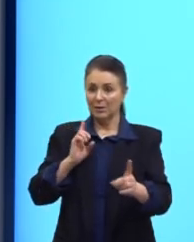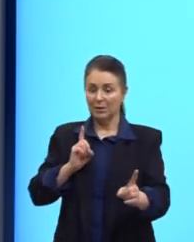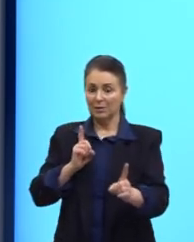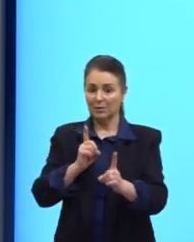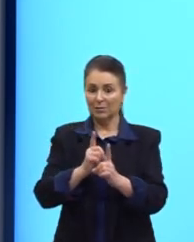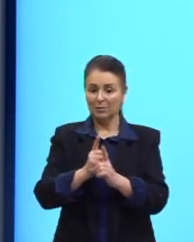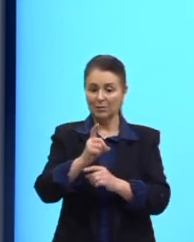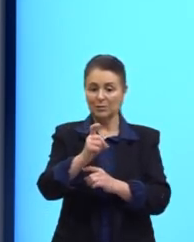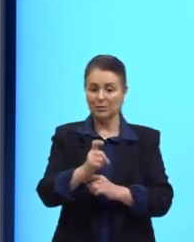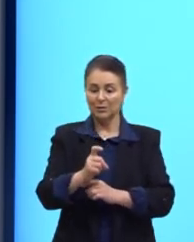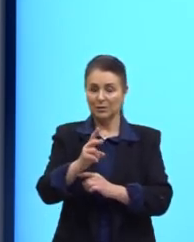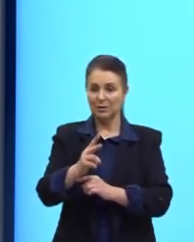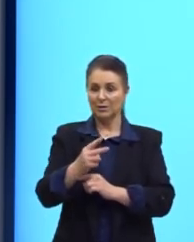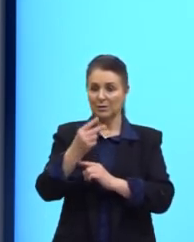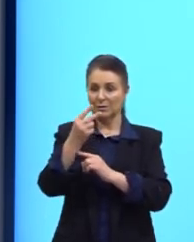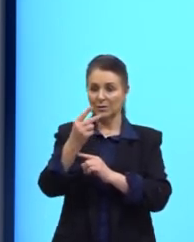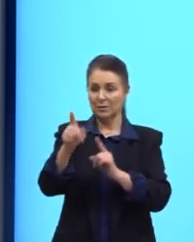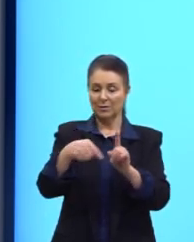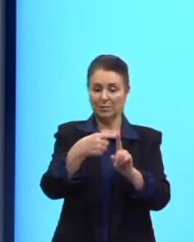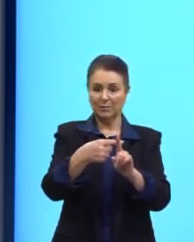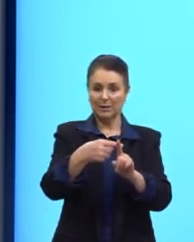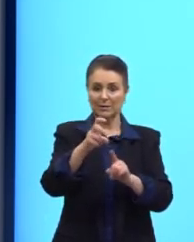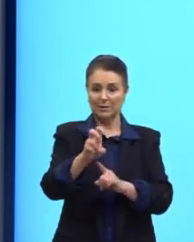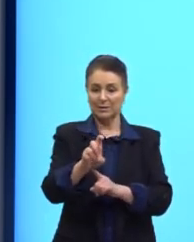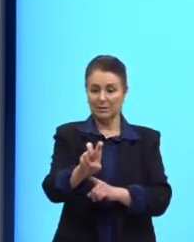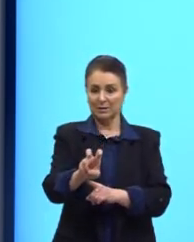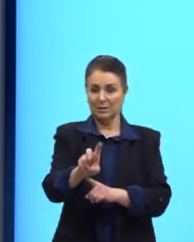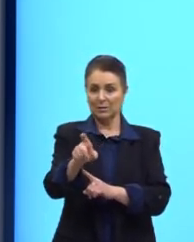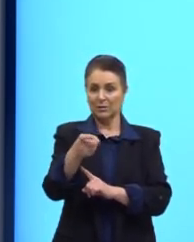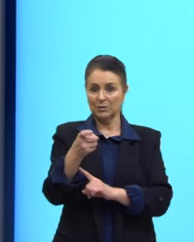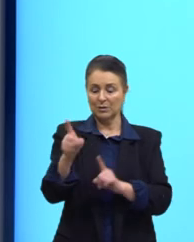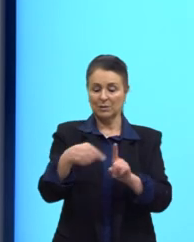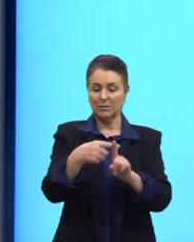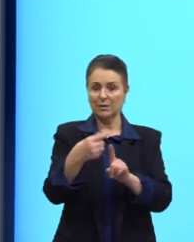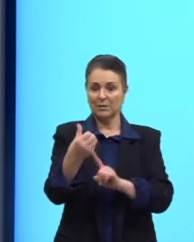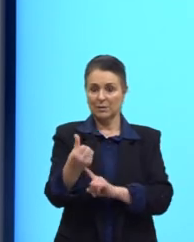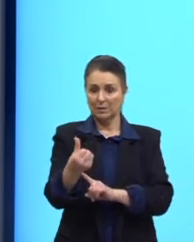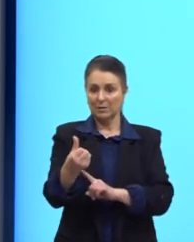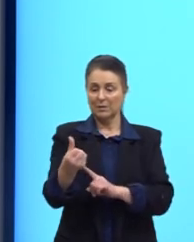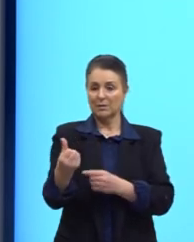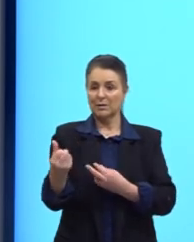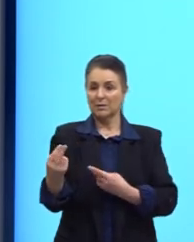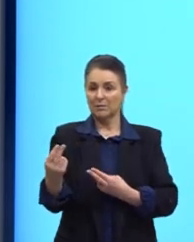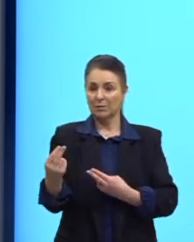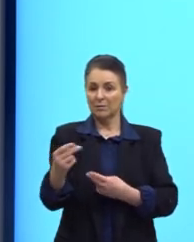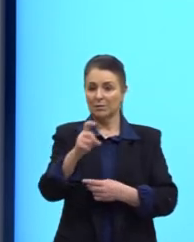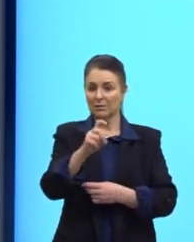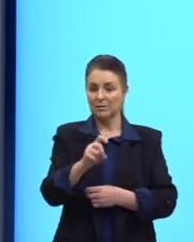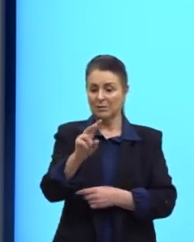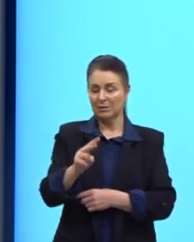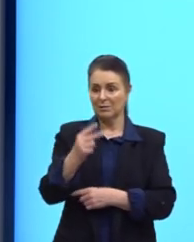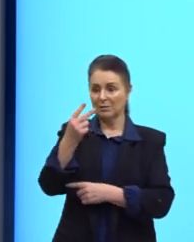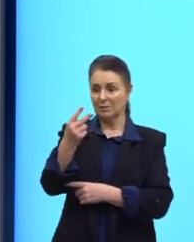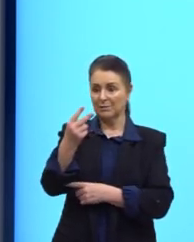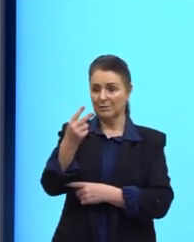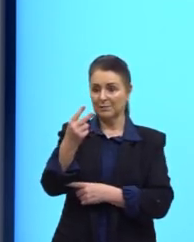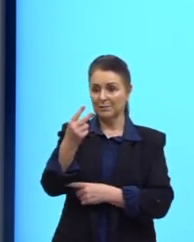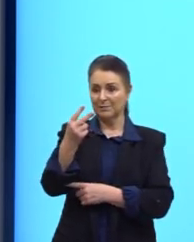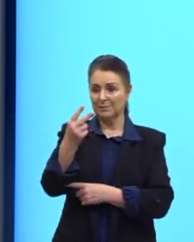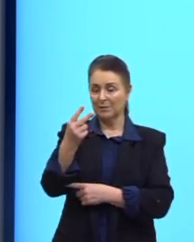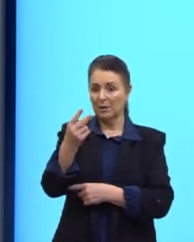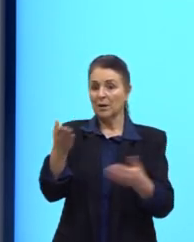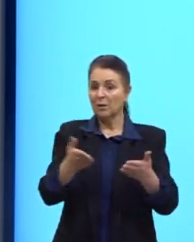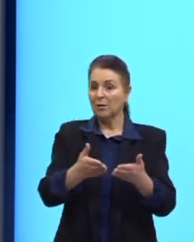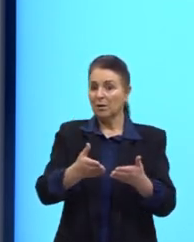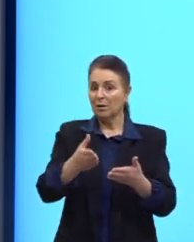então em x² + 5x + 6 = x² quando nasce